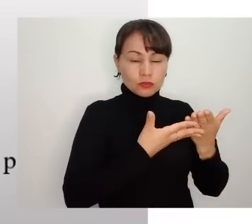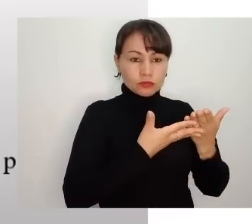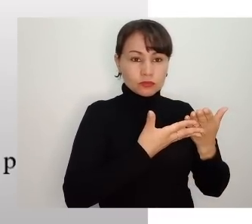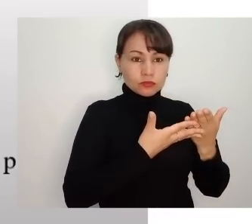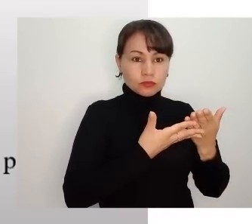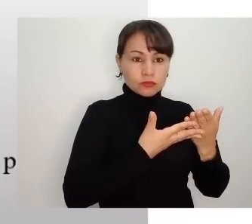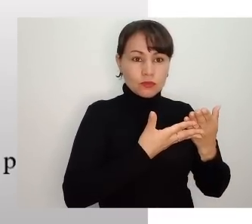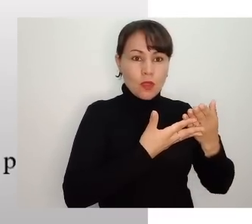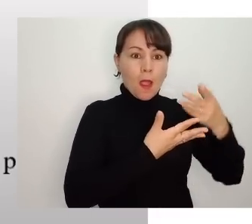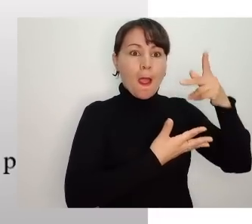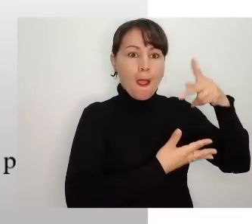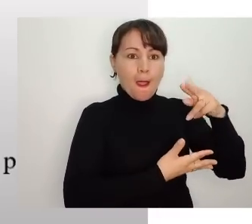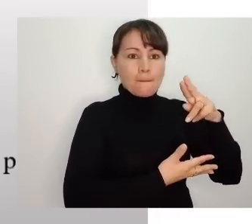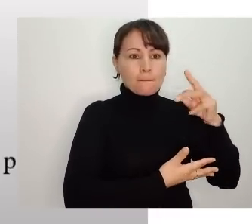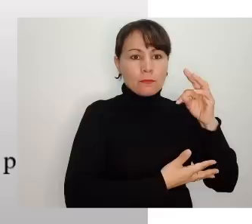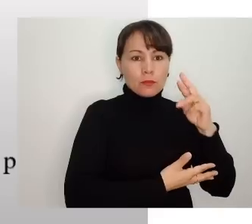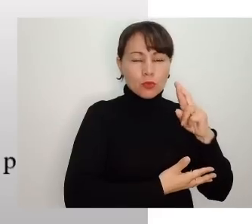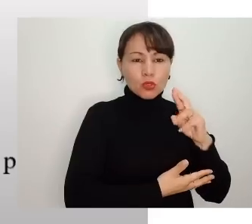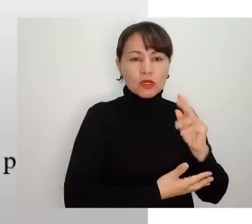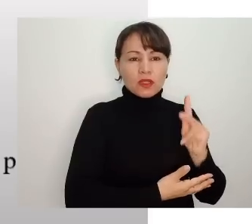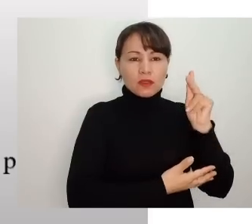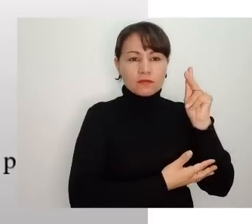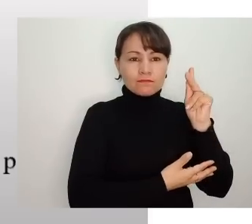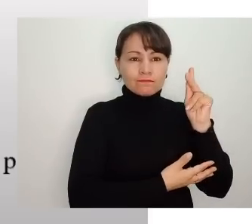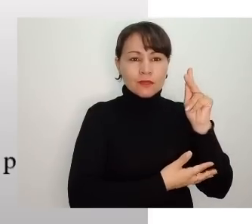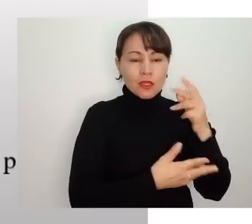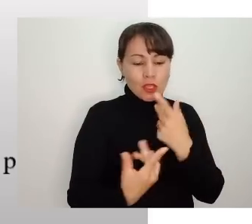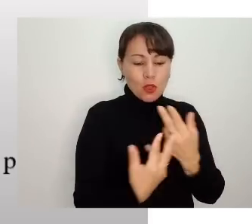Purkinje. Assim como,